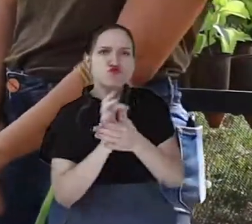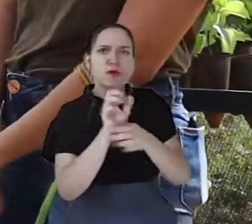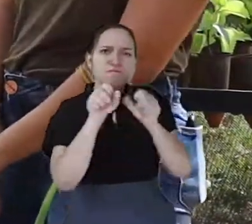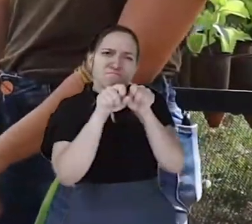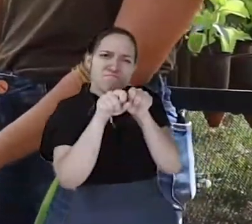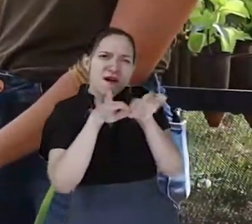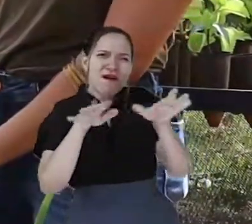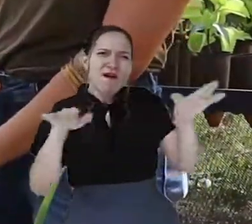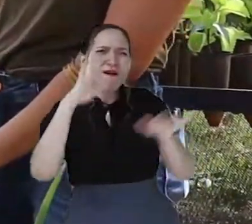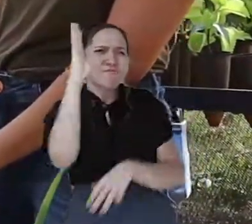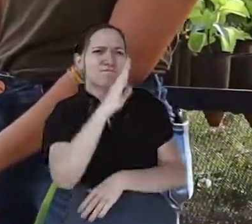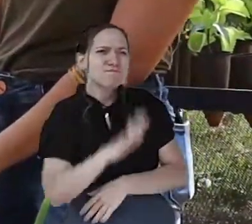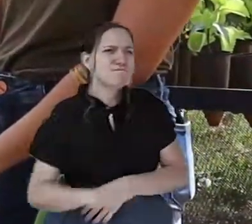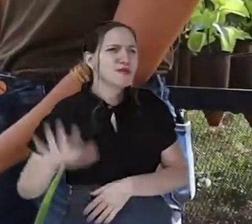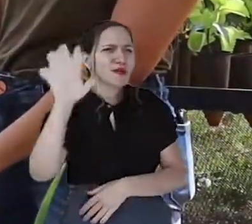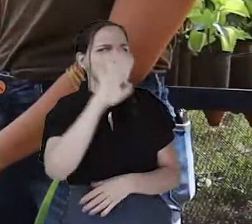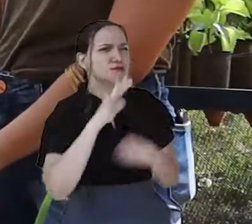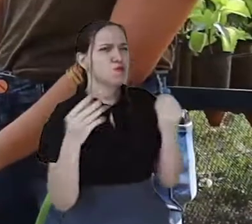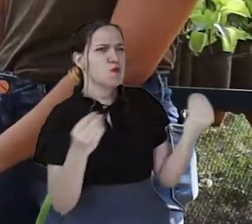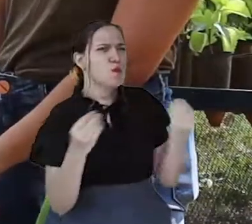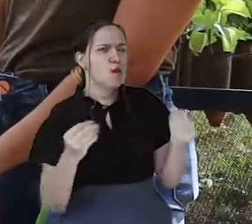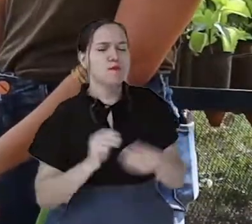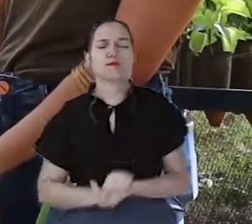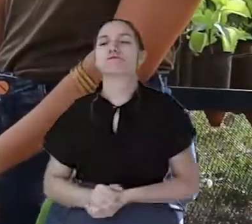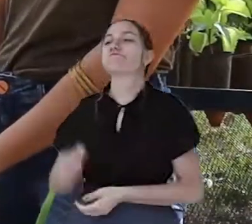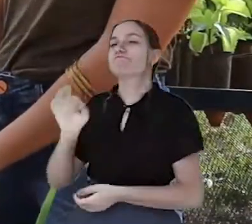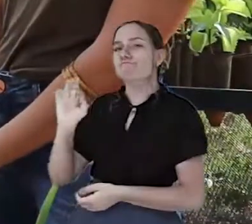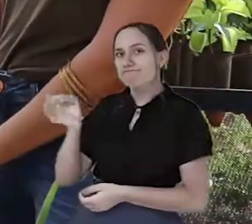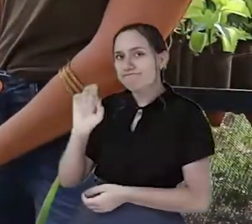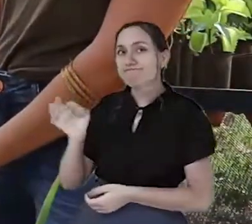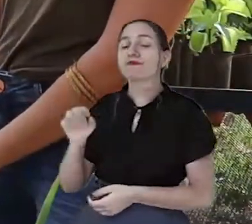Justamente, nós, em termos de falando em relevo